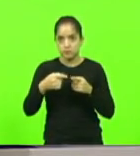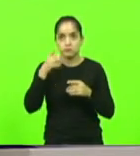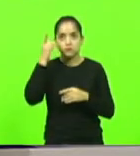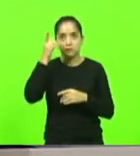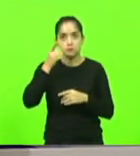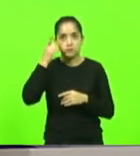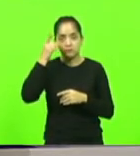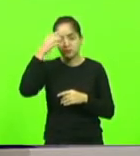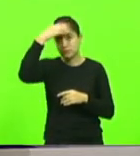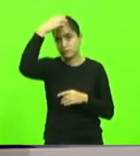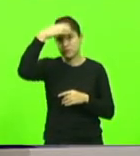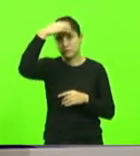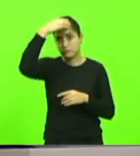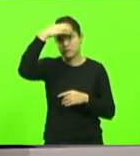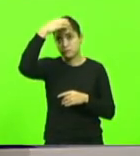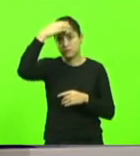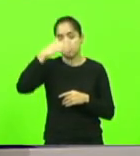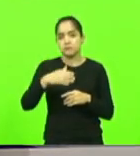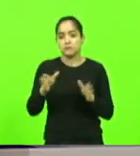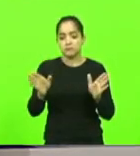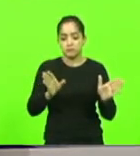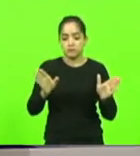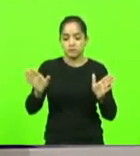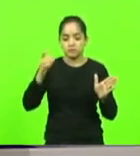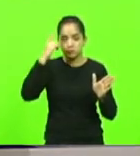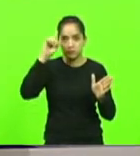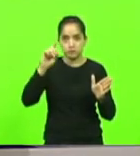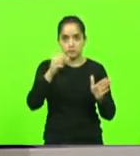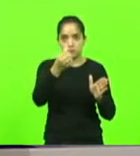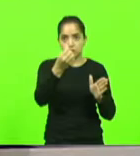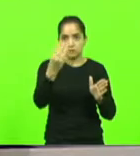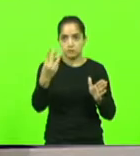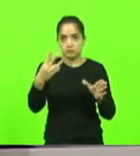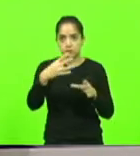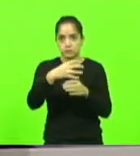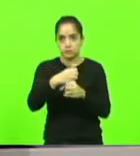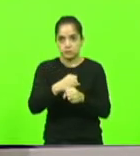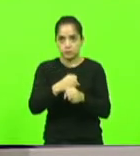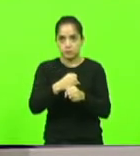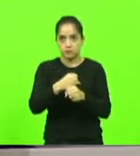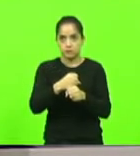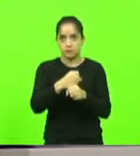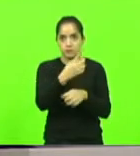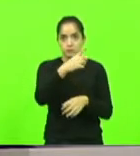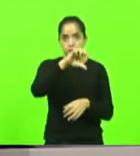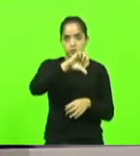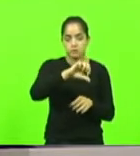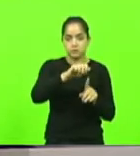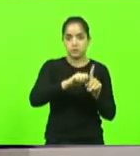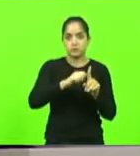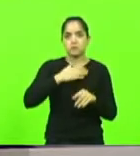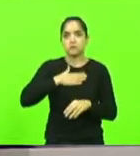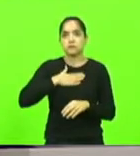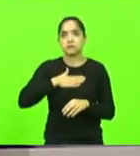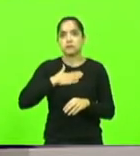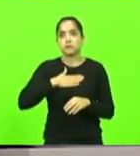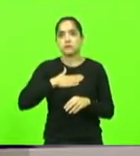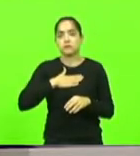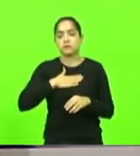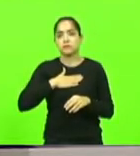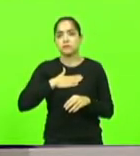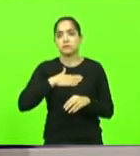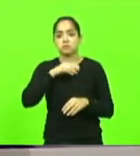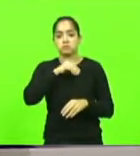Coronel Mocelin, pelo período de 60 dias, a contar de 19 de agosto do corrente ano, sem